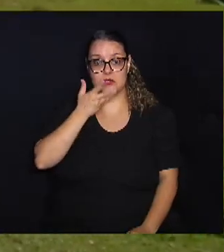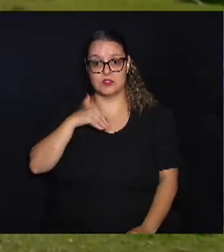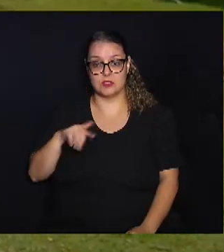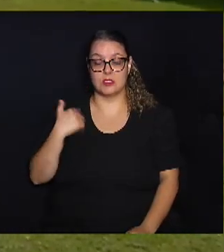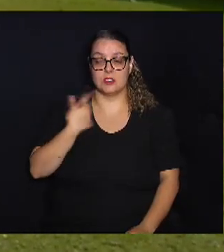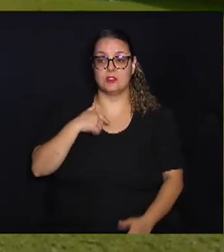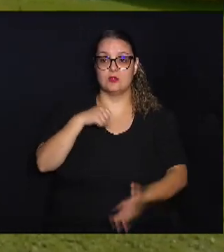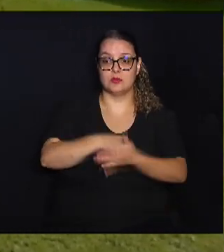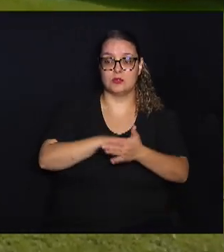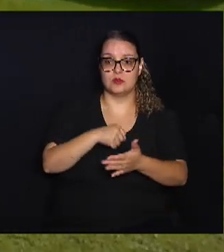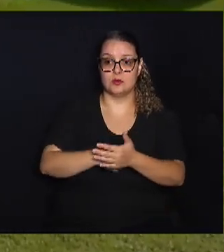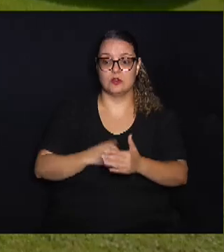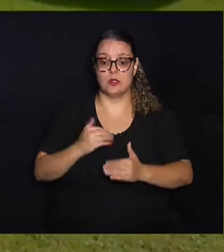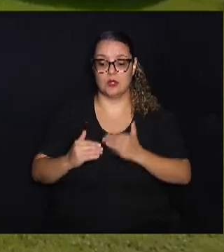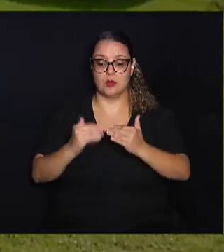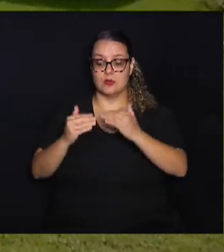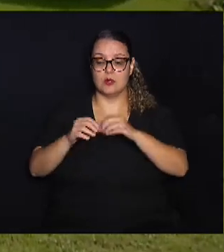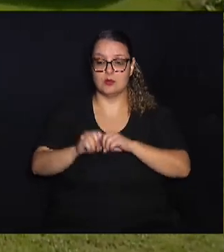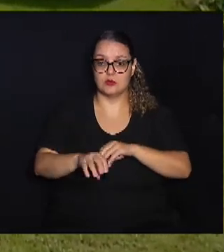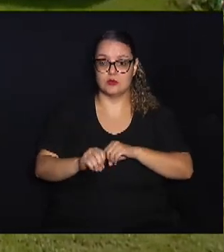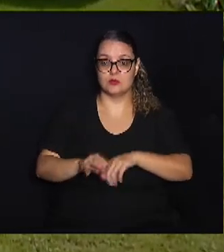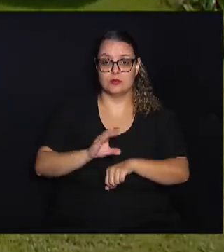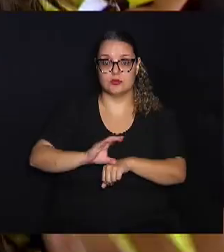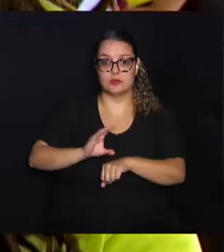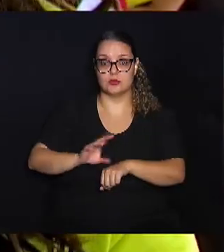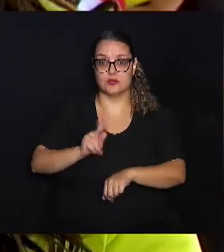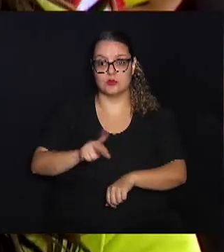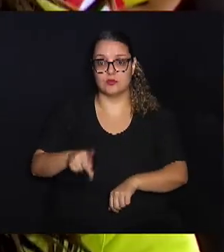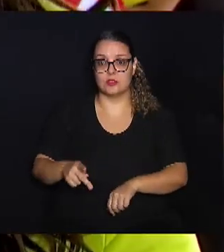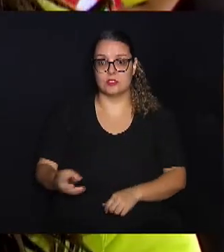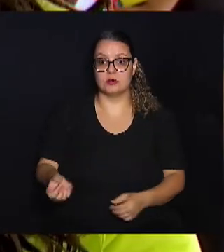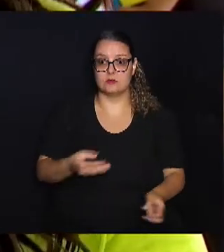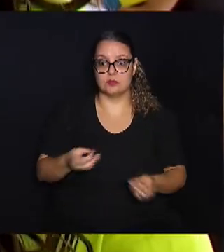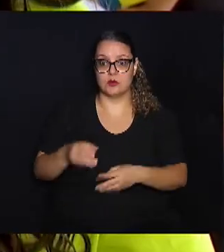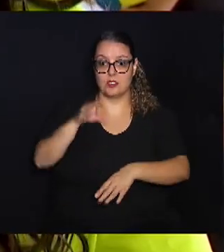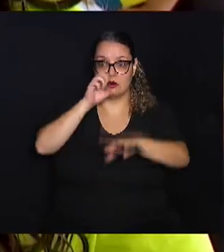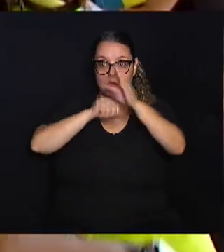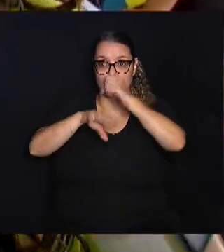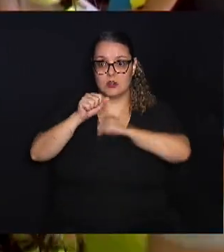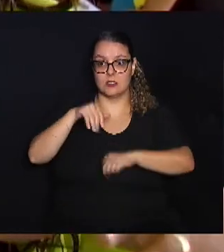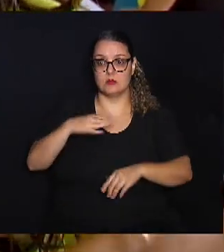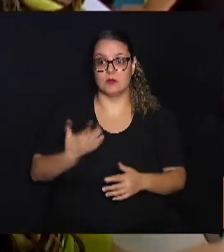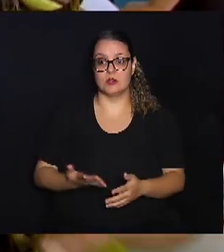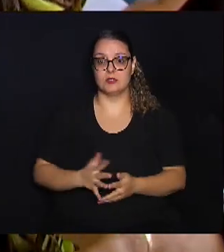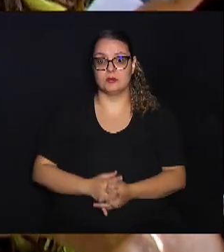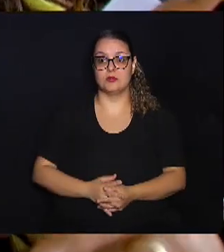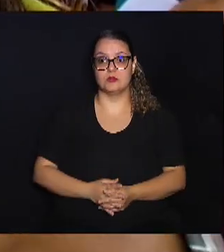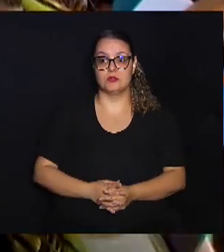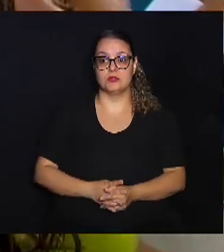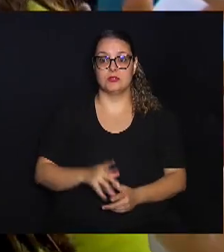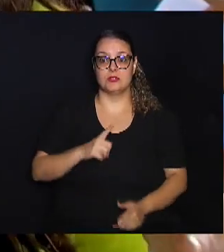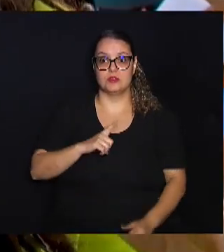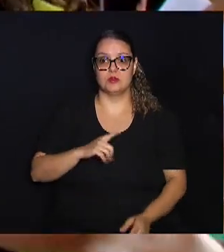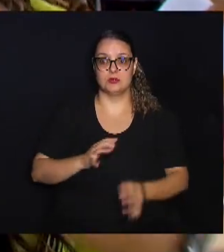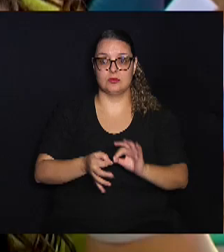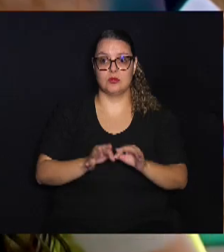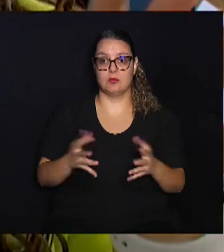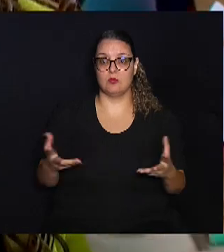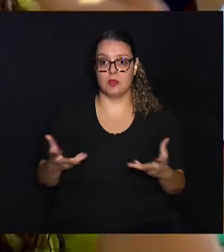formações do professor, que ele tem que estar se inovando a cada dia, né? E a gente teve uma oficina maravilhosa com os